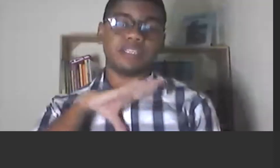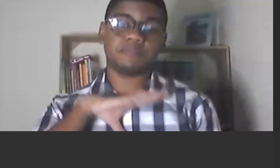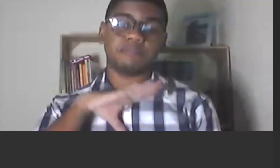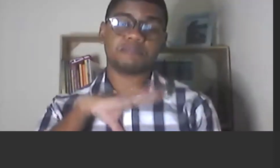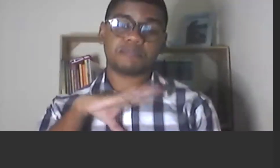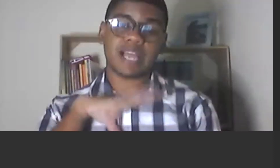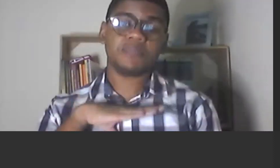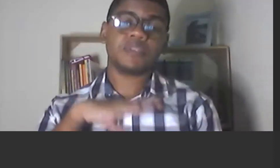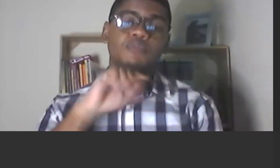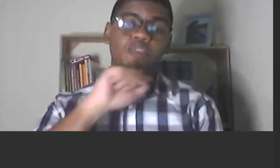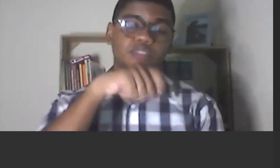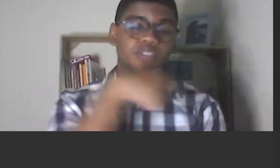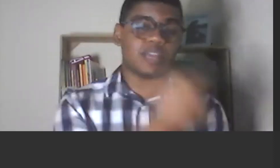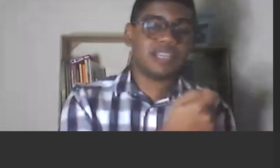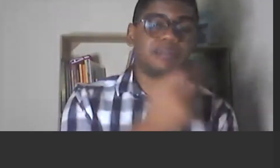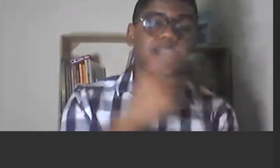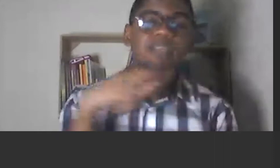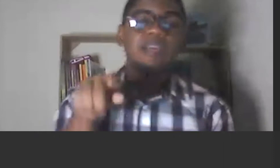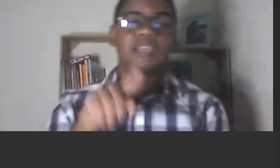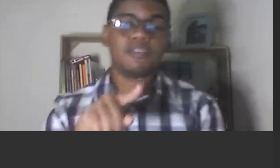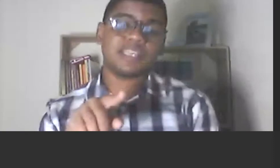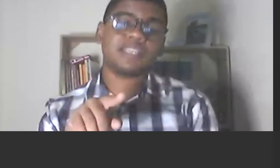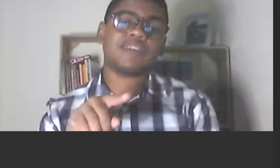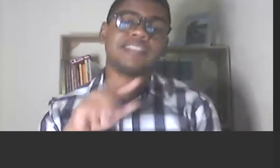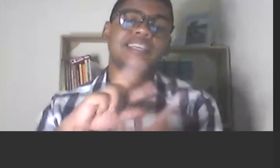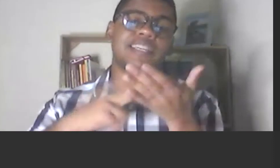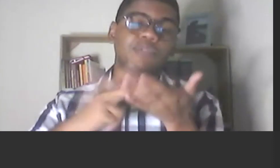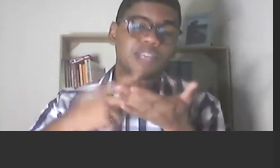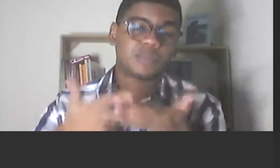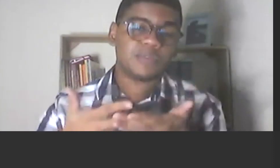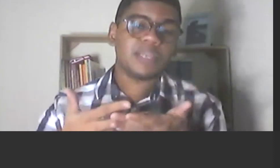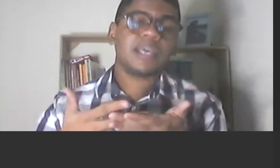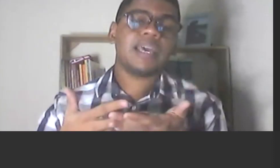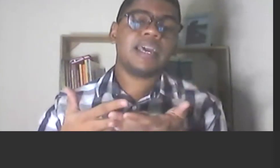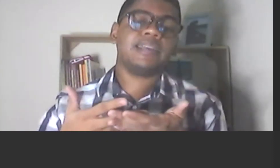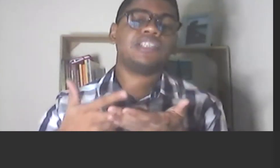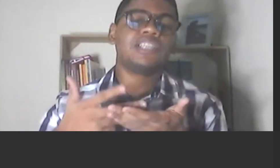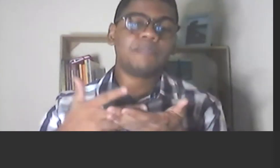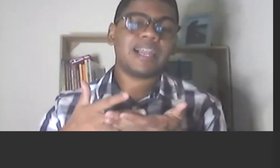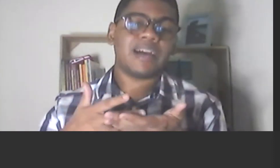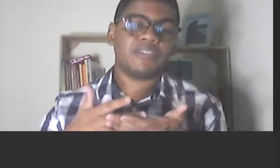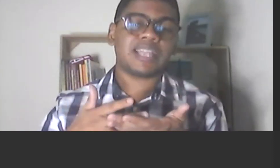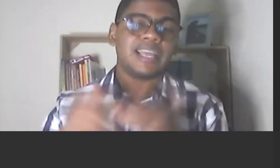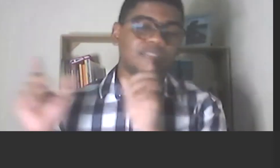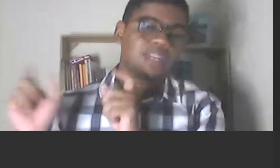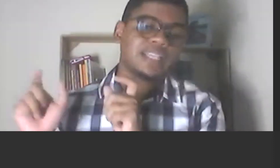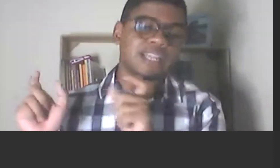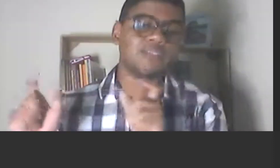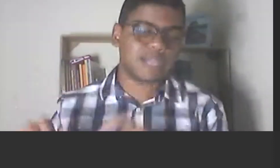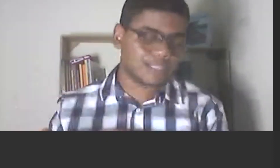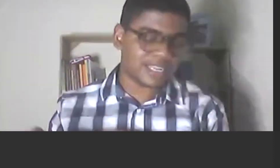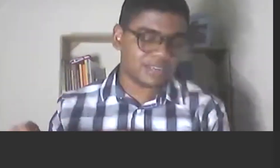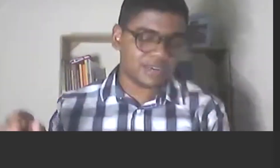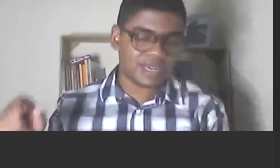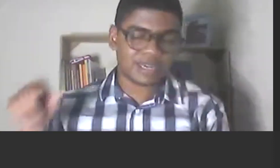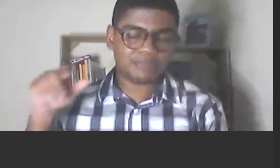língua portuguesa, tá? Vou fazer o sinal em libras, e vocês fazem a tradução de que palavra está relacionada